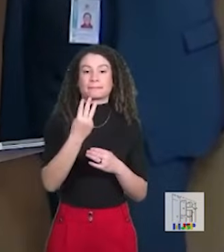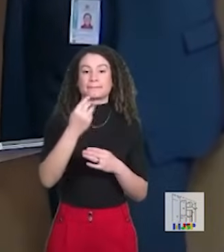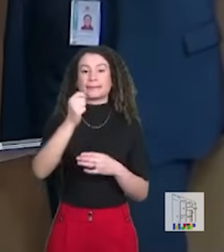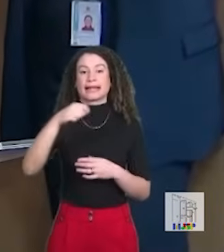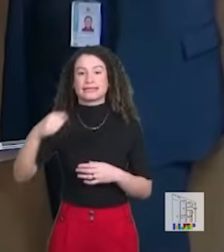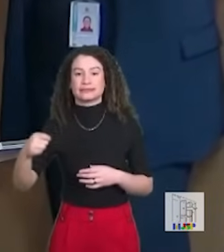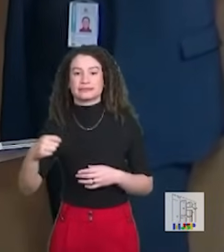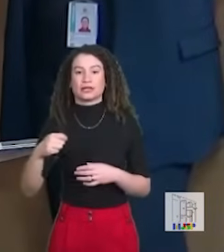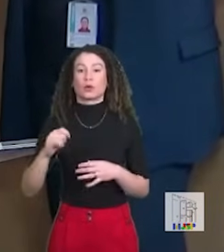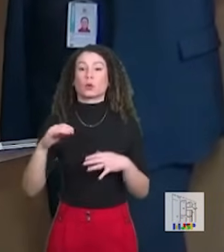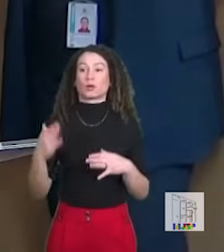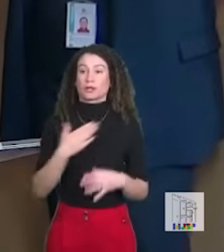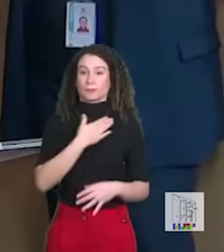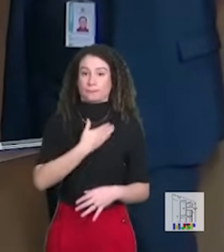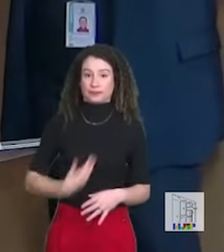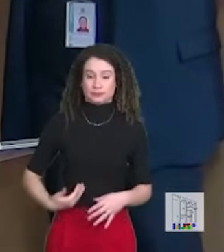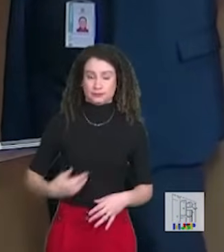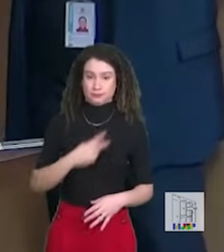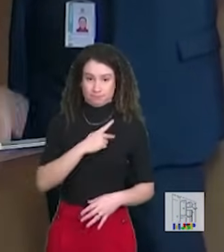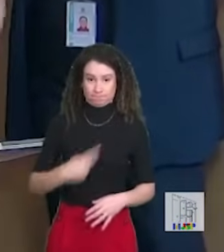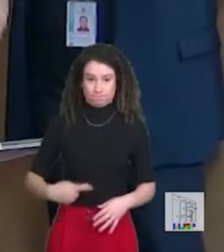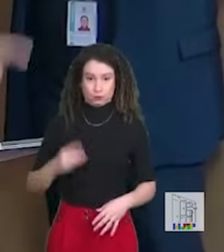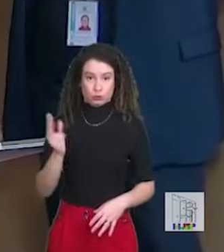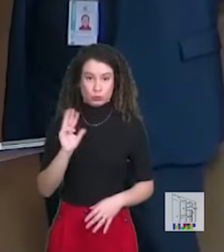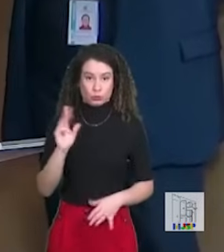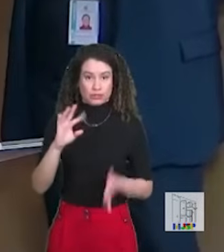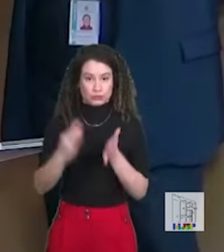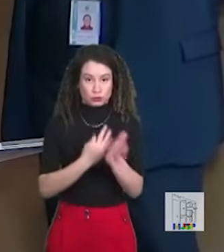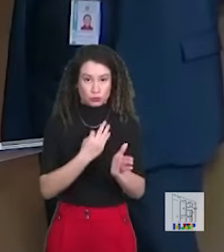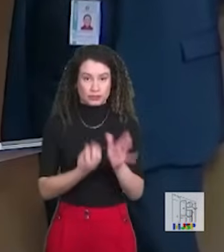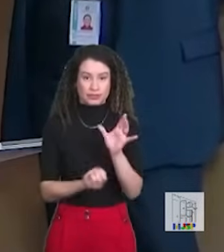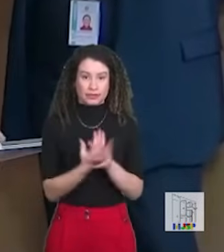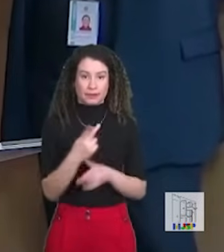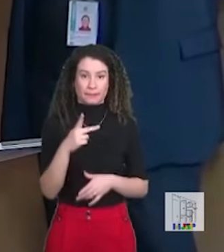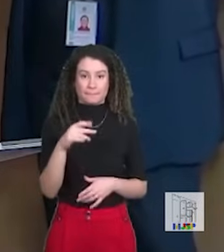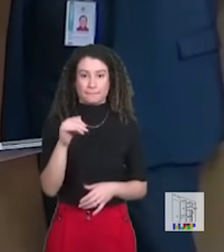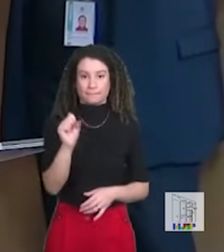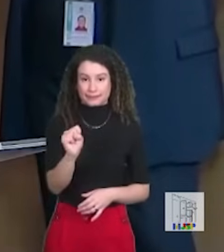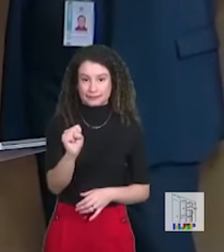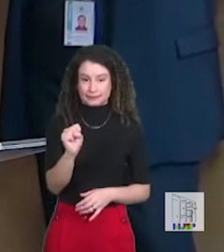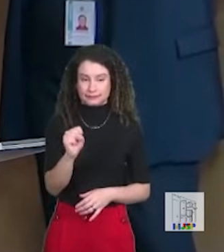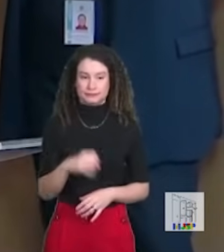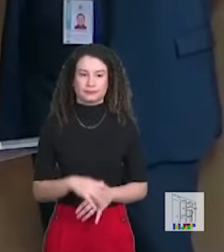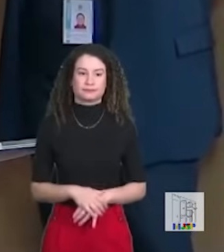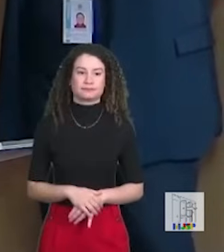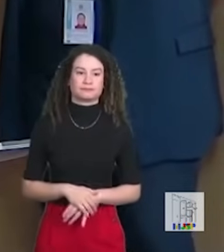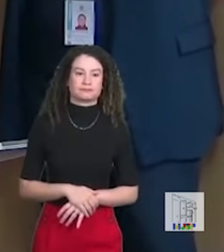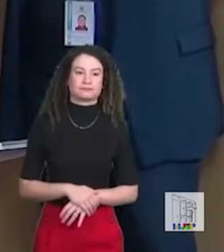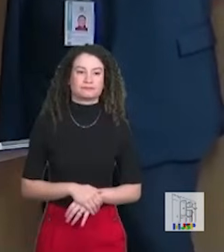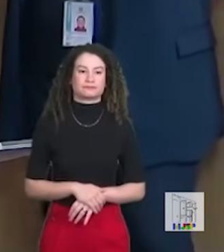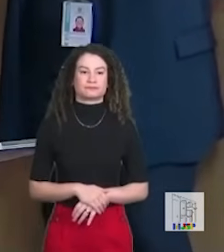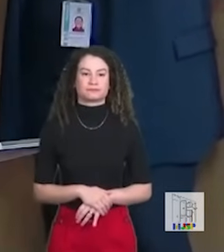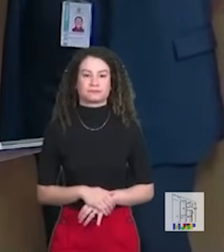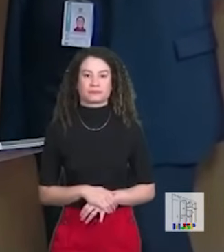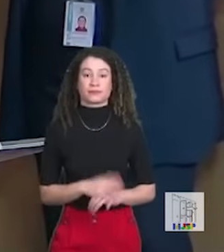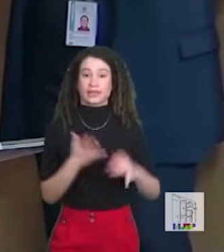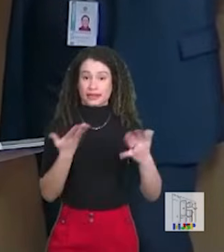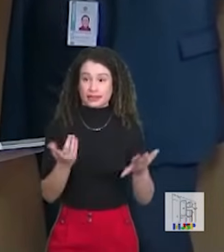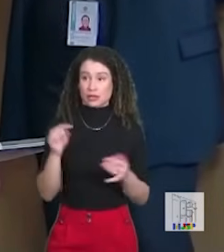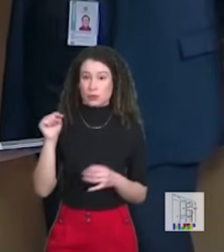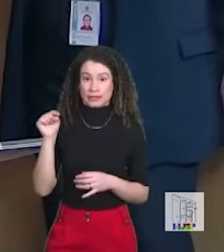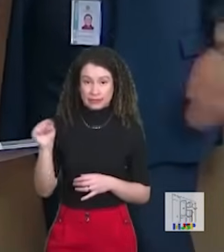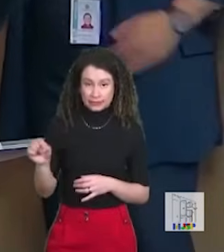que o presidente Lula assinou a criação do Pai com s Portanto ele não é